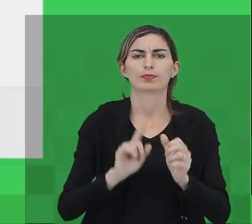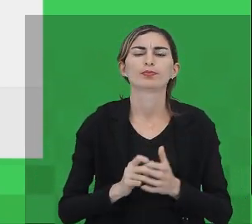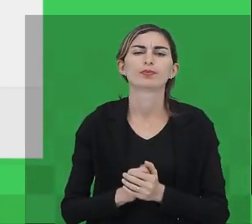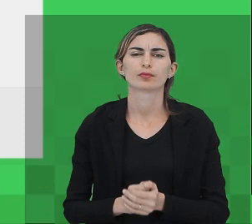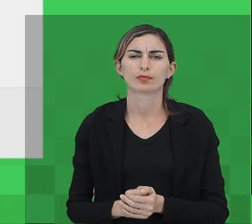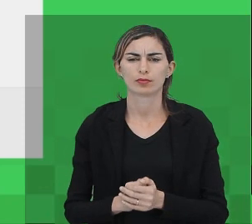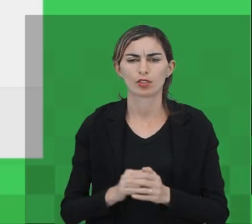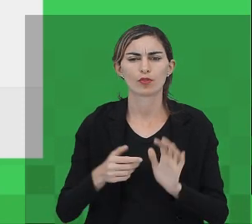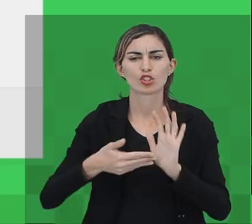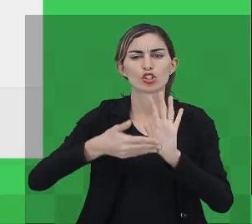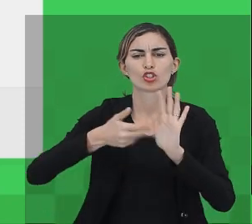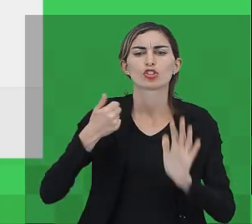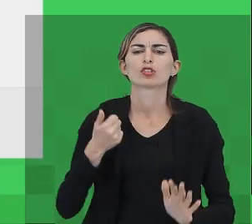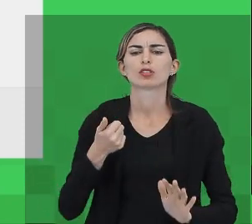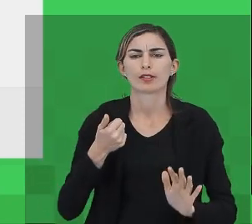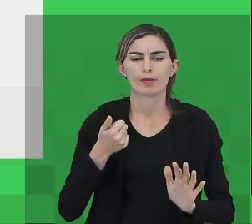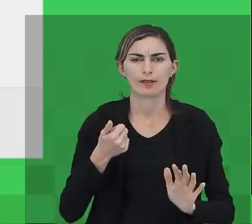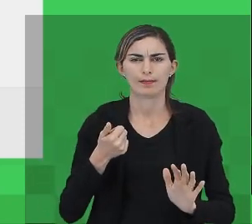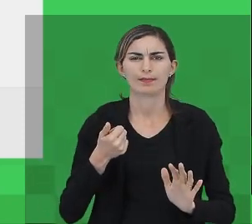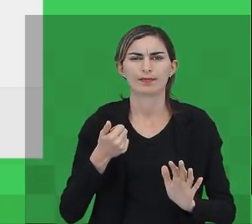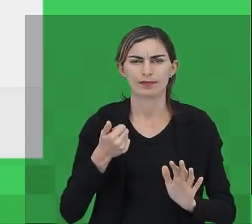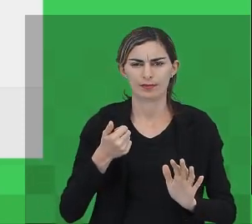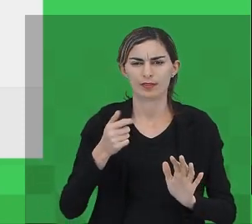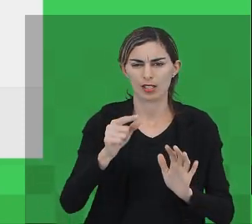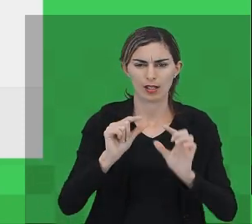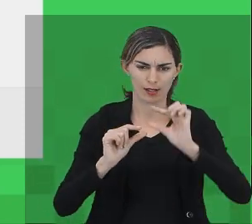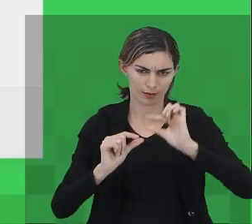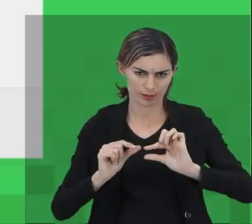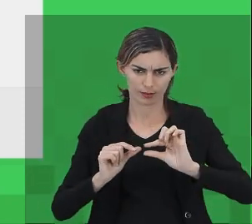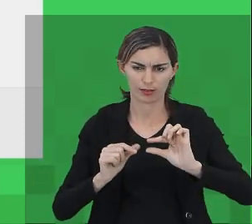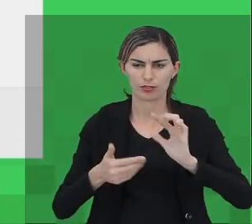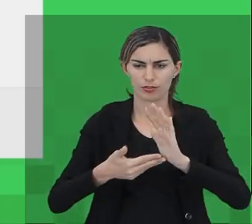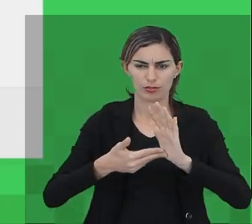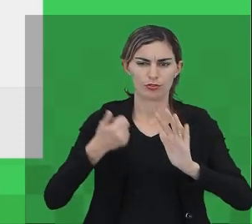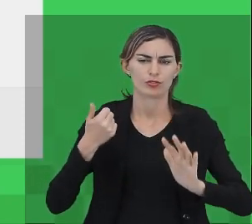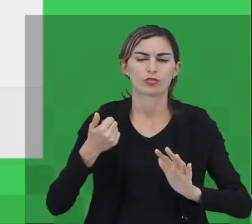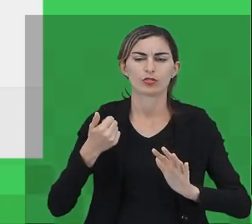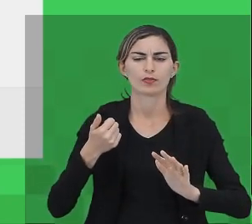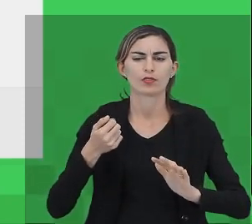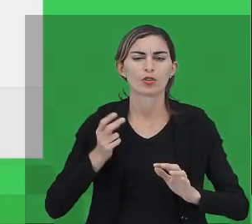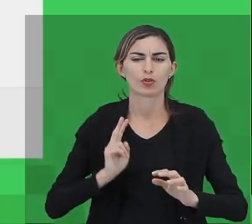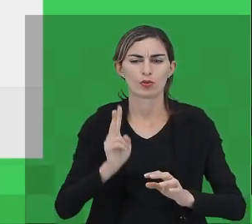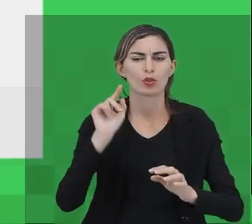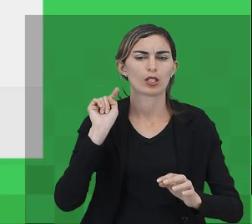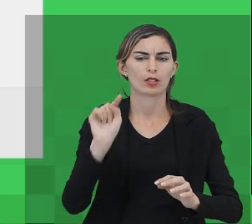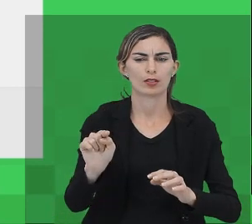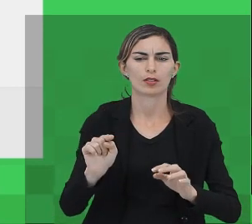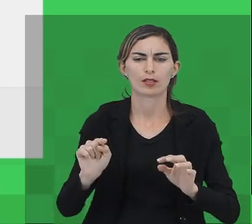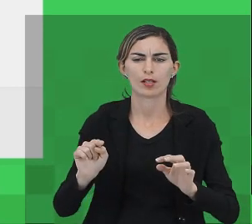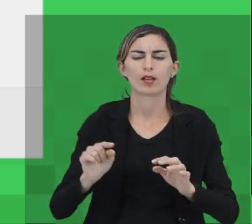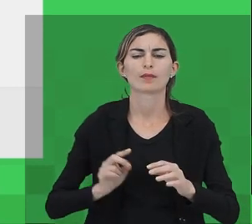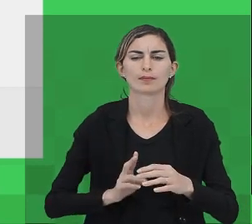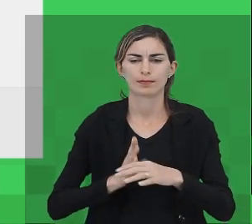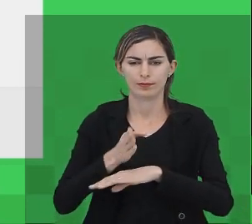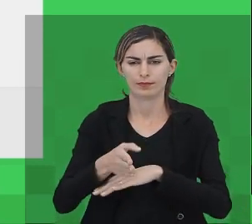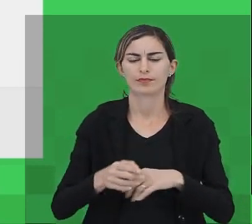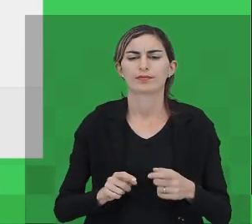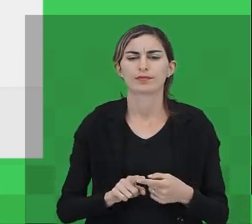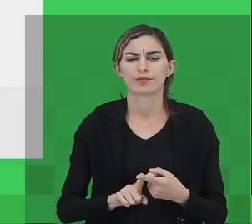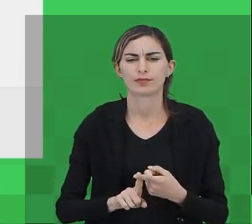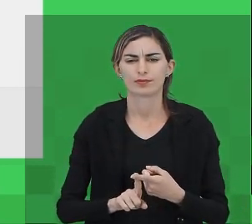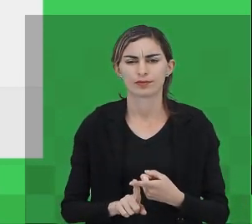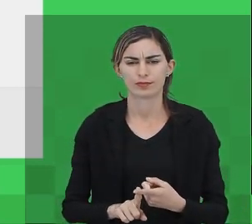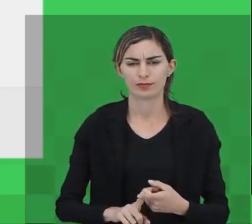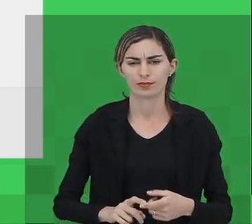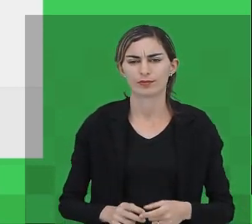activity main. Eu vou desmarcar essa caixa e vou clicar em